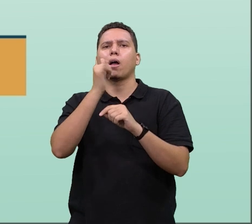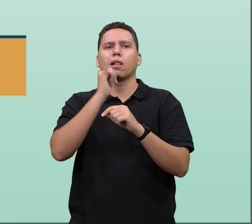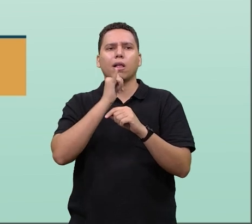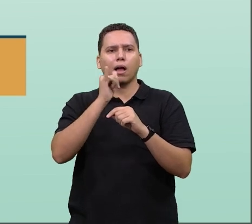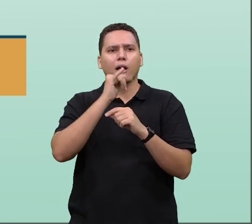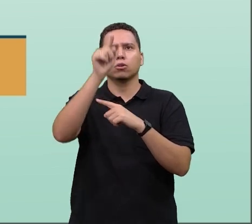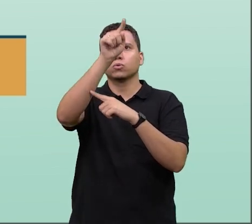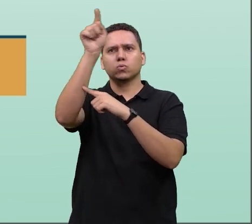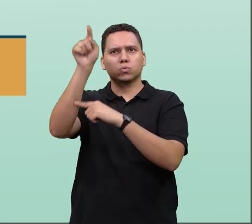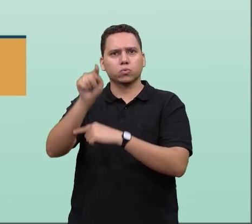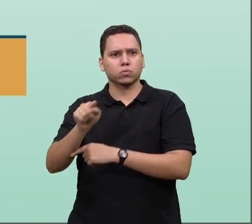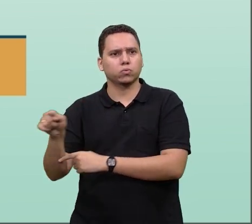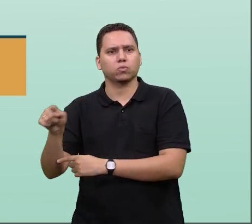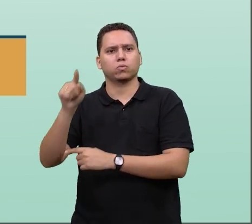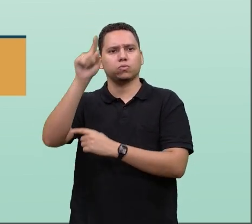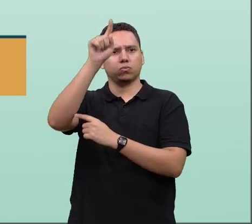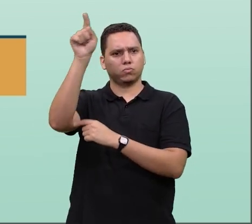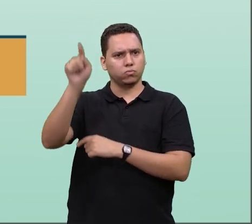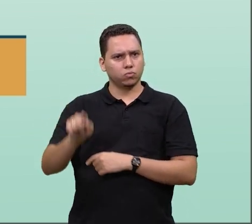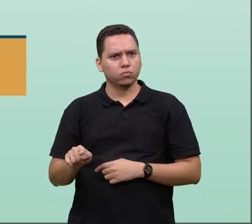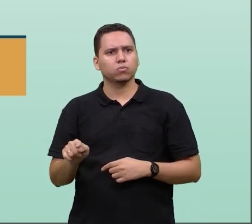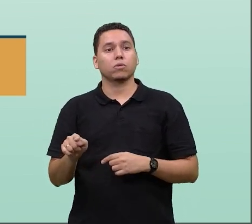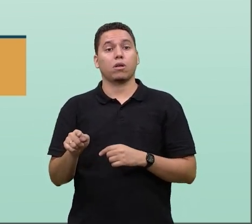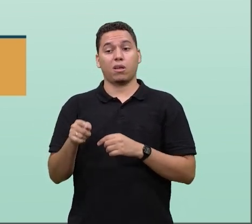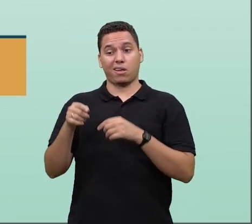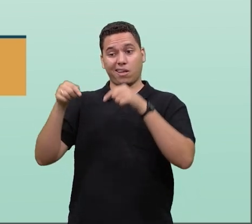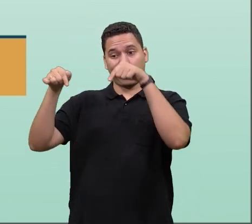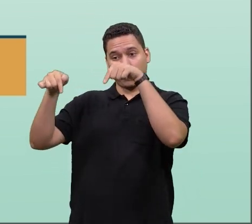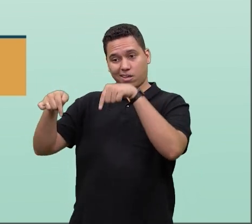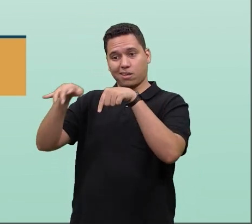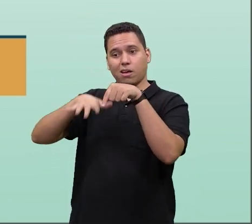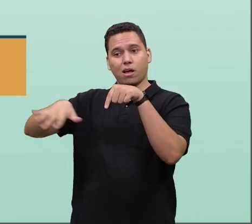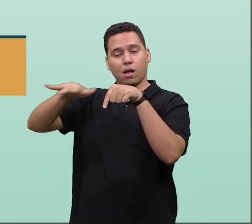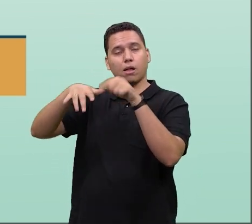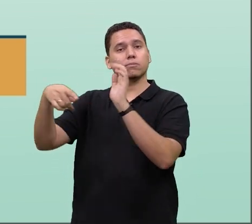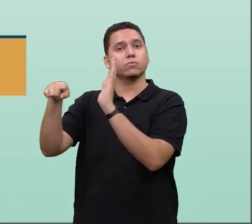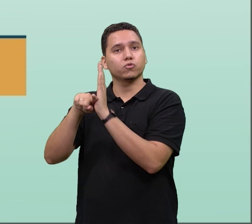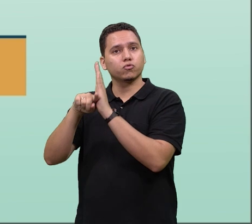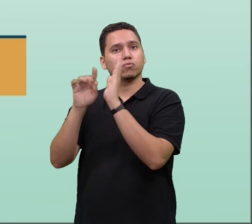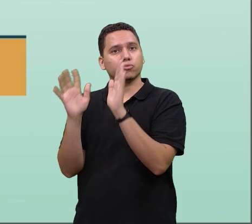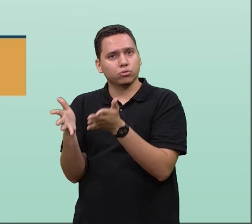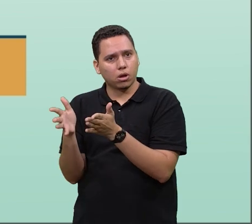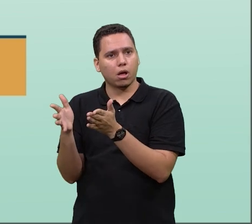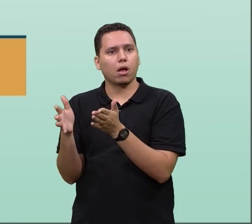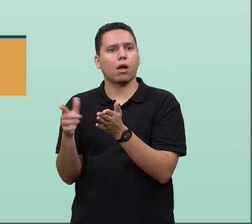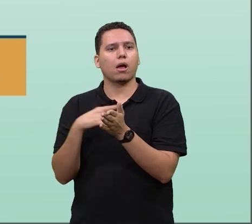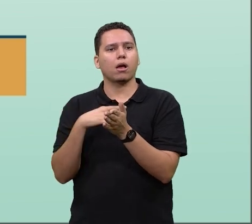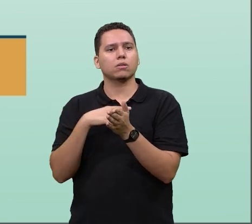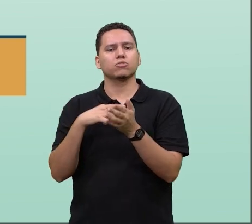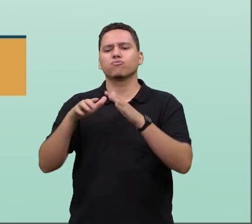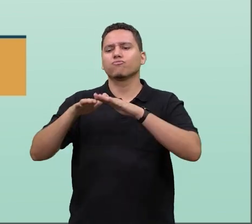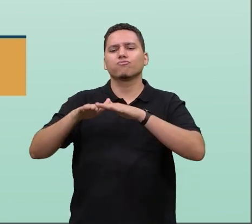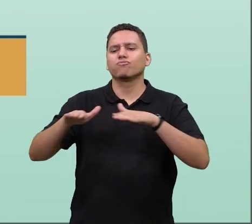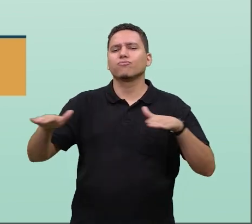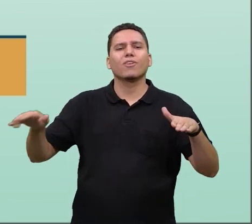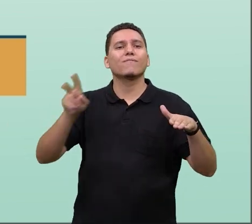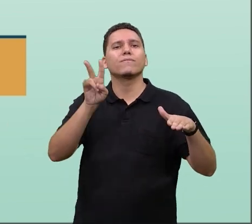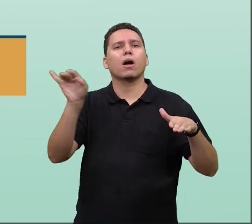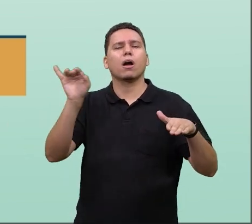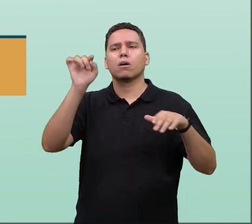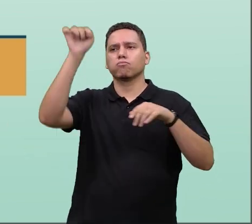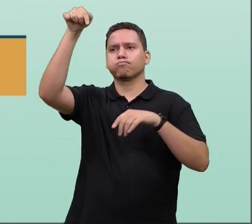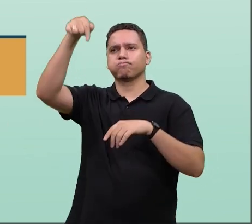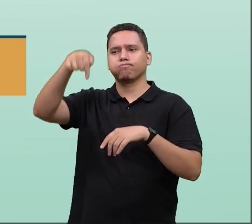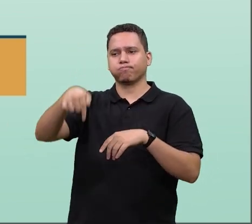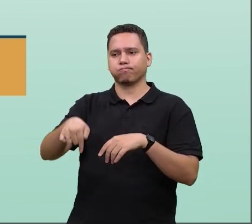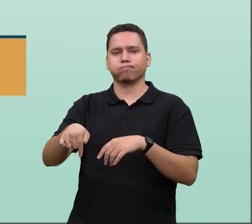cargas separadas que estão do lado oposto ao bastão, como vai ser negativo, devido ao aterramento, vão fluir rapidamente para a Terra. Ou seja, o